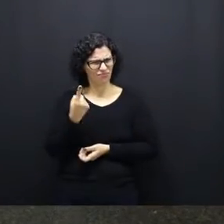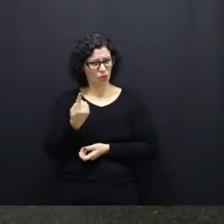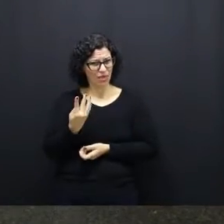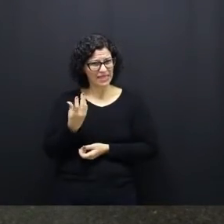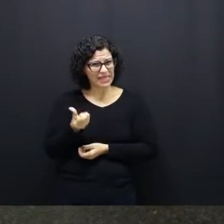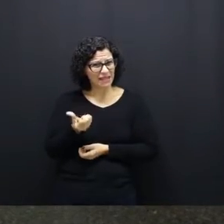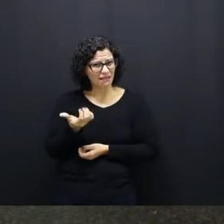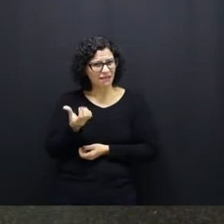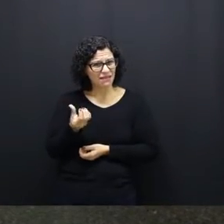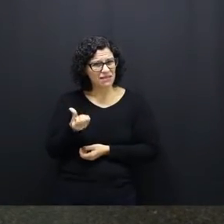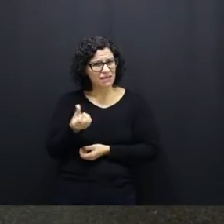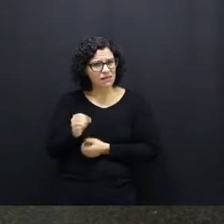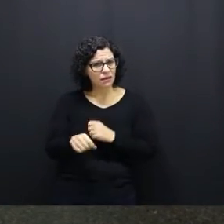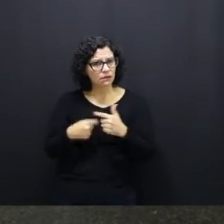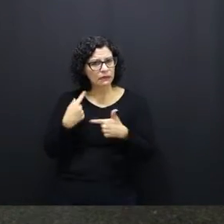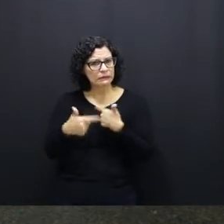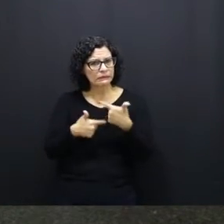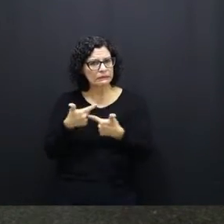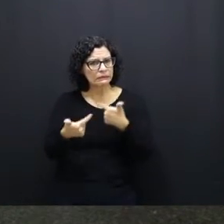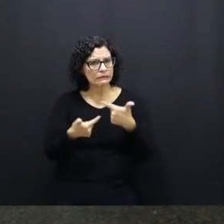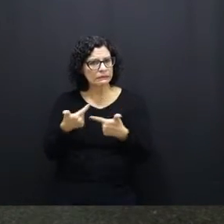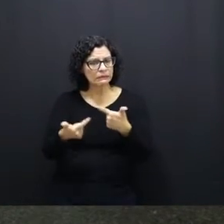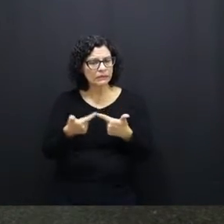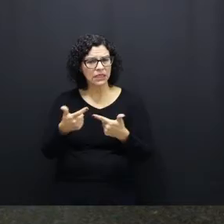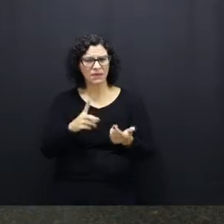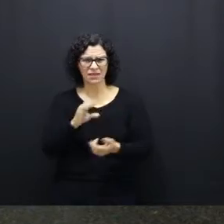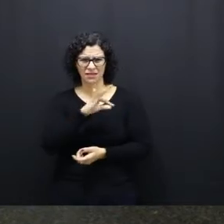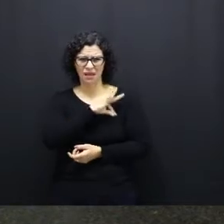mesmo o e acaba